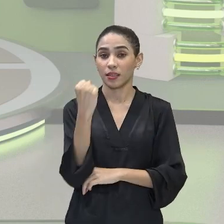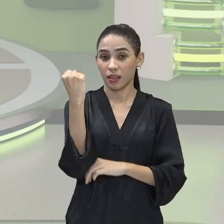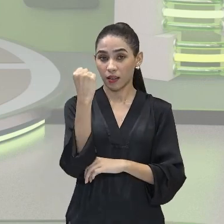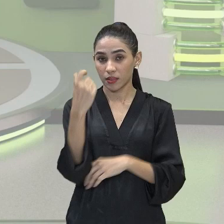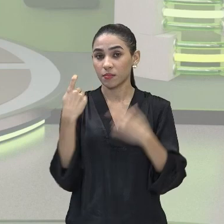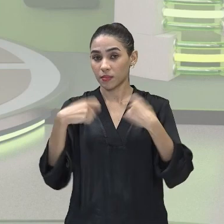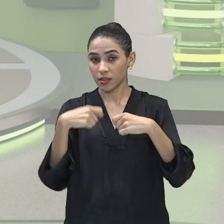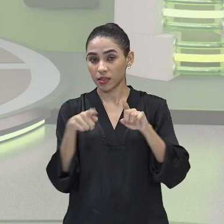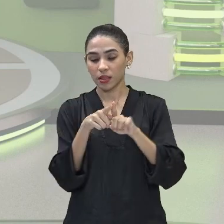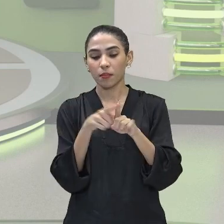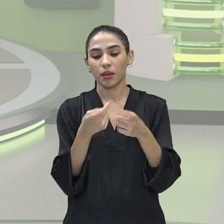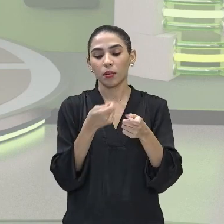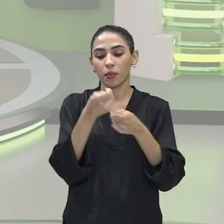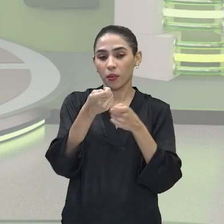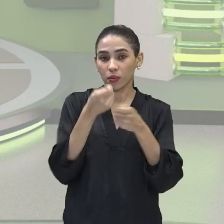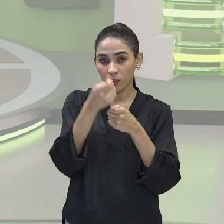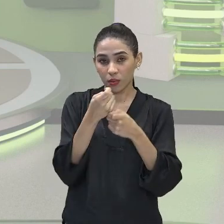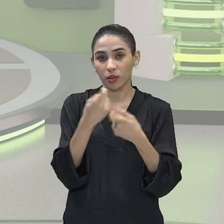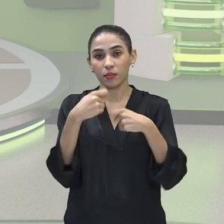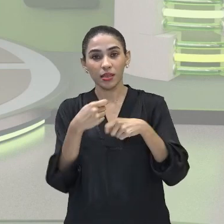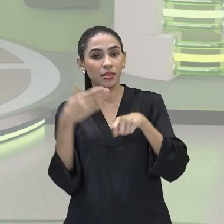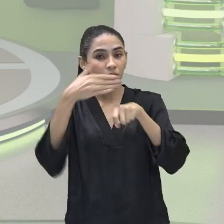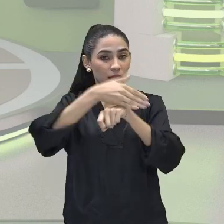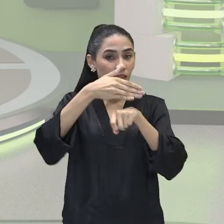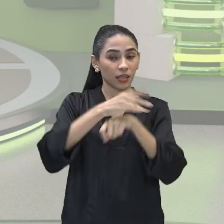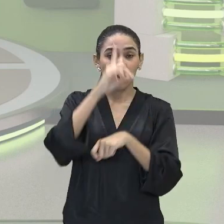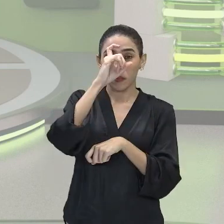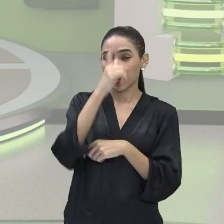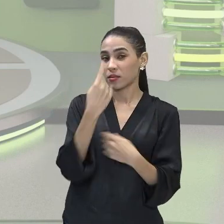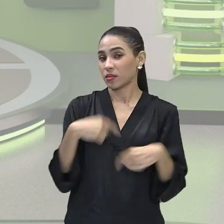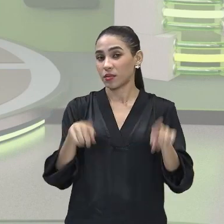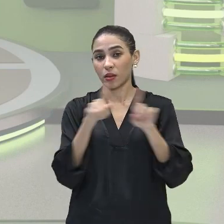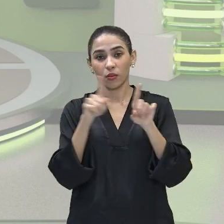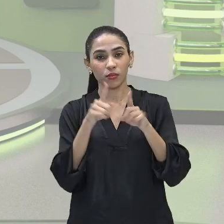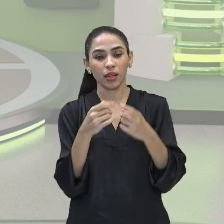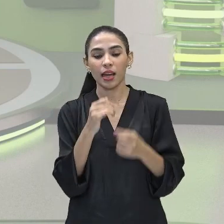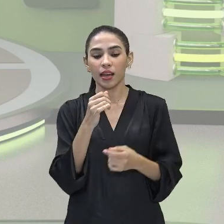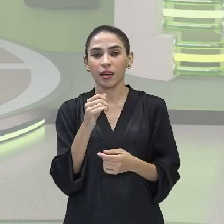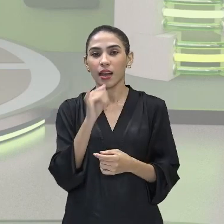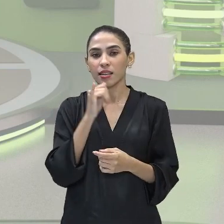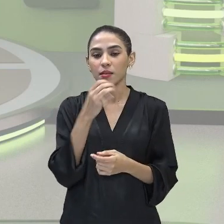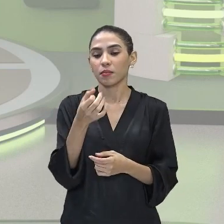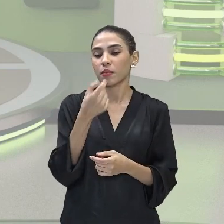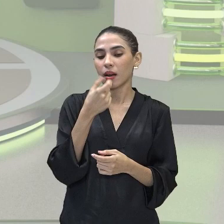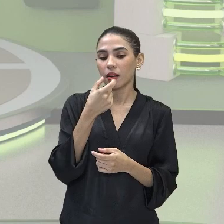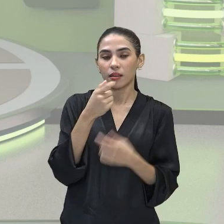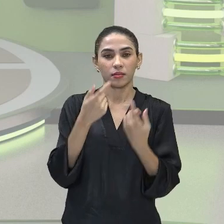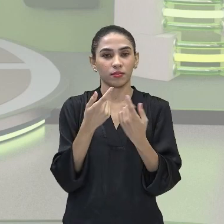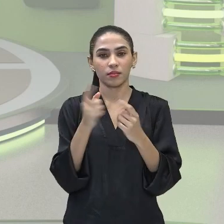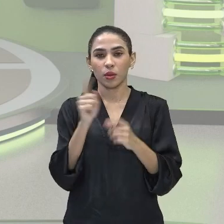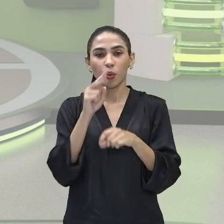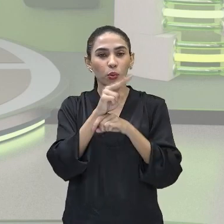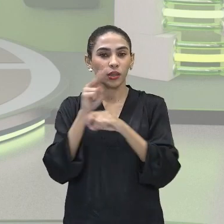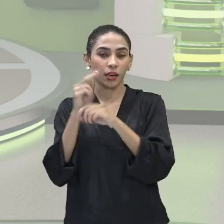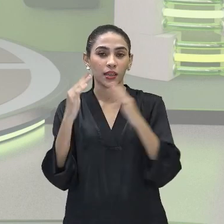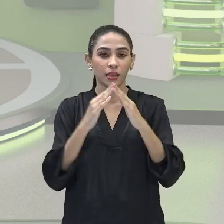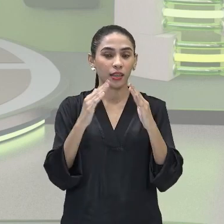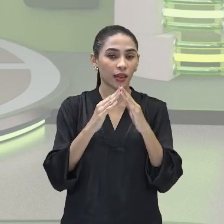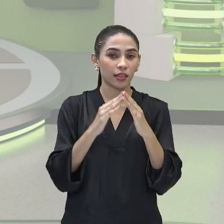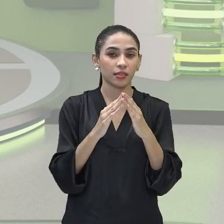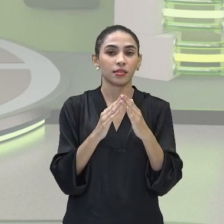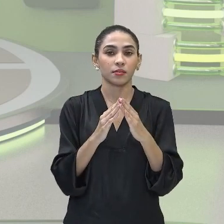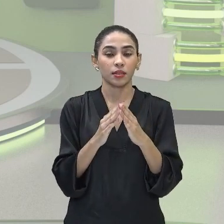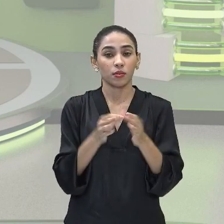ela precisa ser acompanhada por um médico, né, não dá para fazer ali, tomar nenhuma medida, nenhum remédio caseiro que vai resolver.